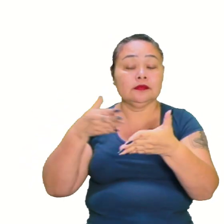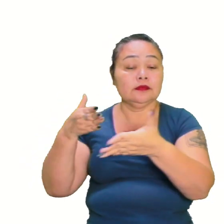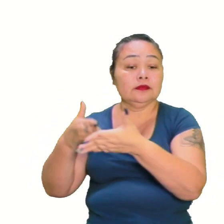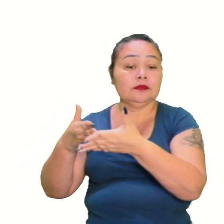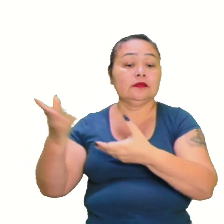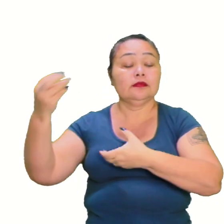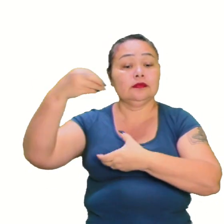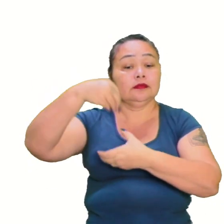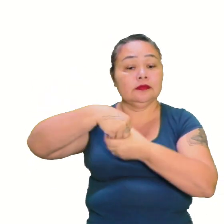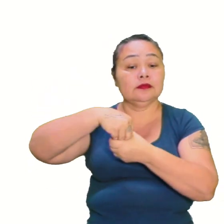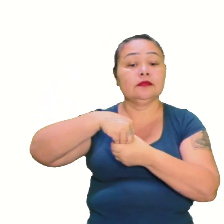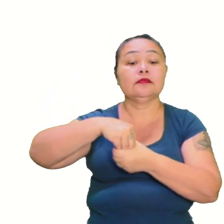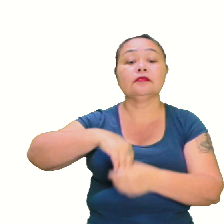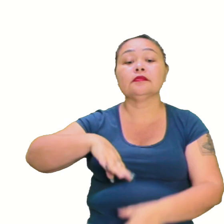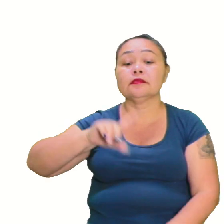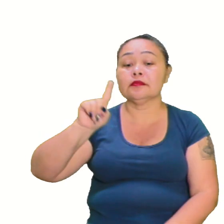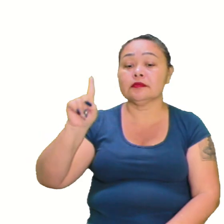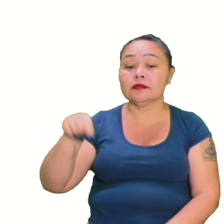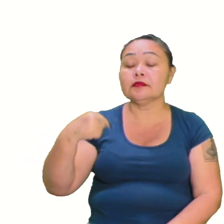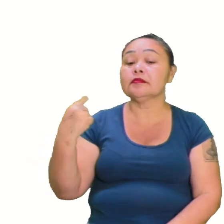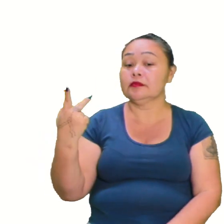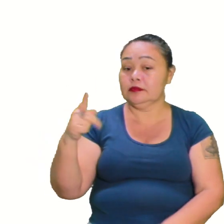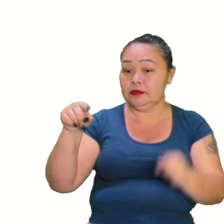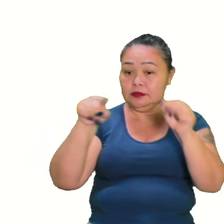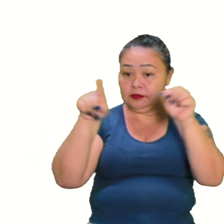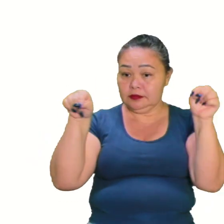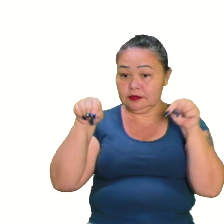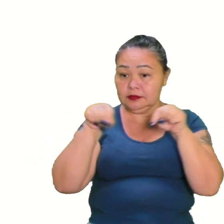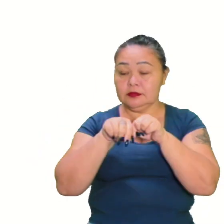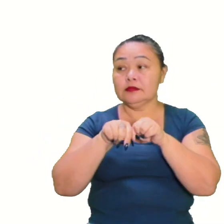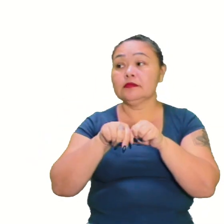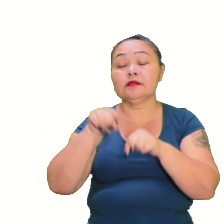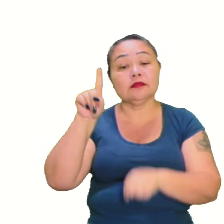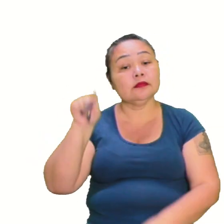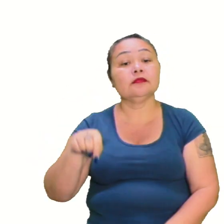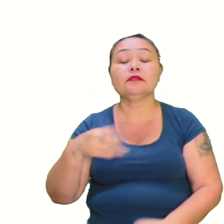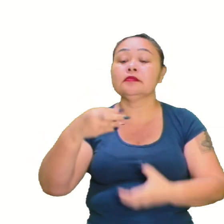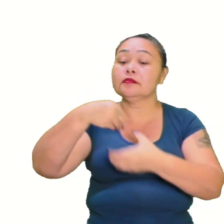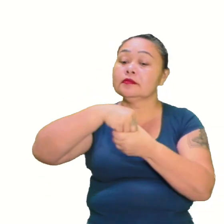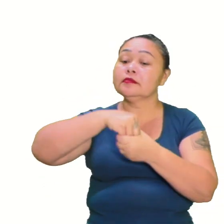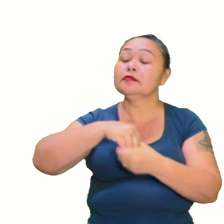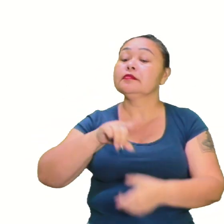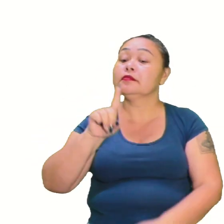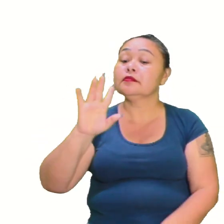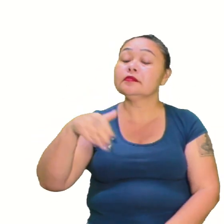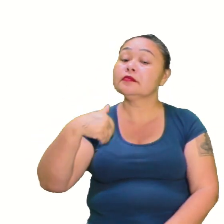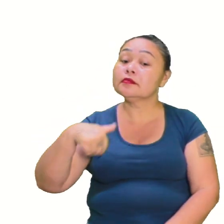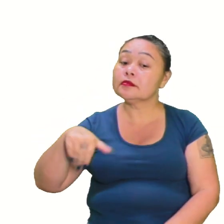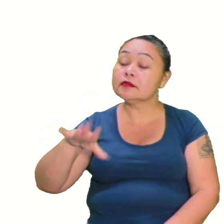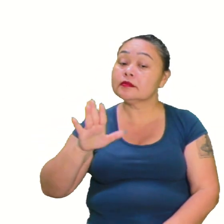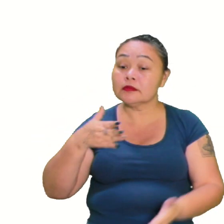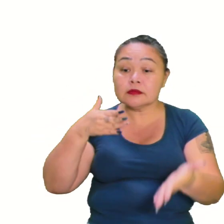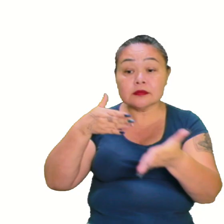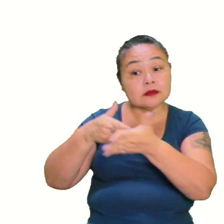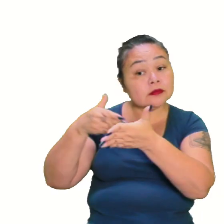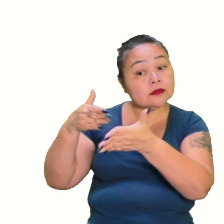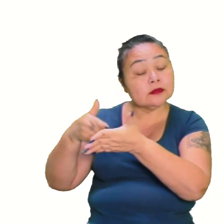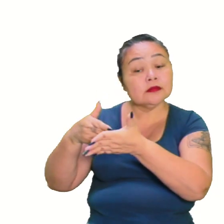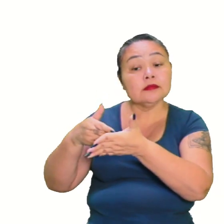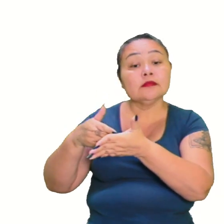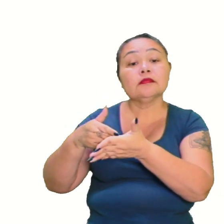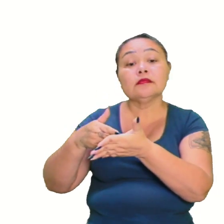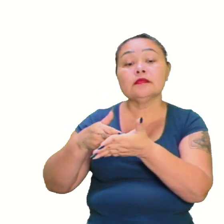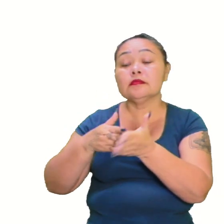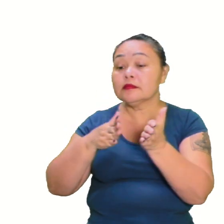muros, então eles pertencem agora ao seu terreno. Pertence. Os muros pertencem ao seu terreno. Então, a delimitação ali,